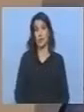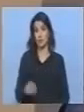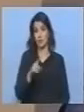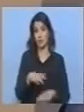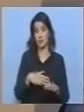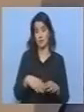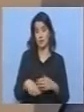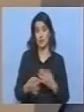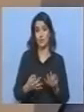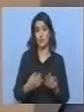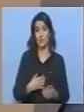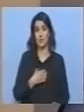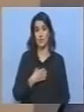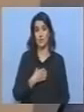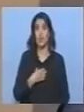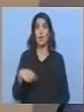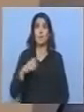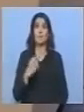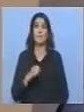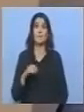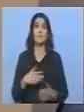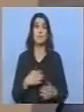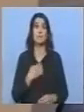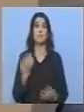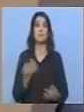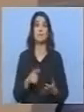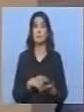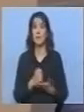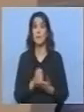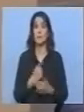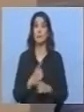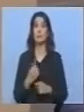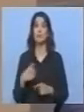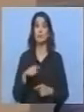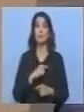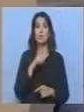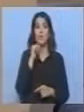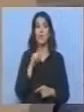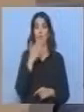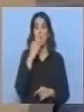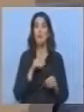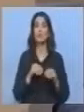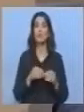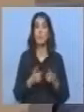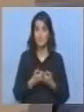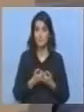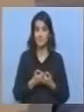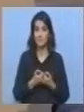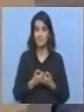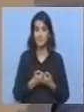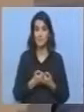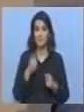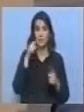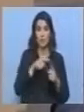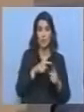de certa forma. Nós temos feito sentido sempre, porque nós estamos sempre a jogar aquele jogo da PlayStation, que é, temos